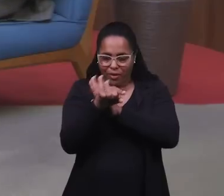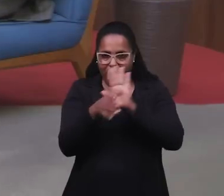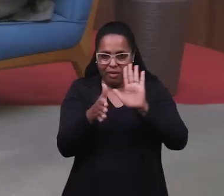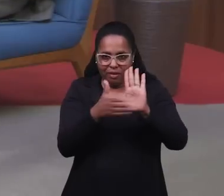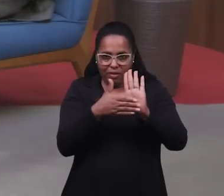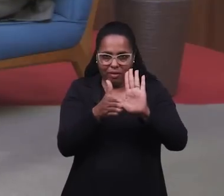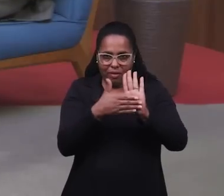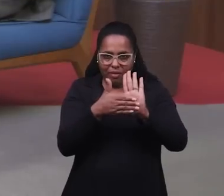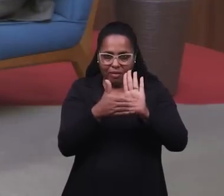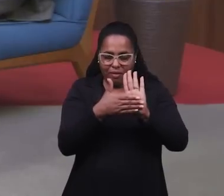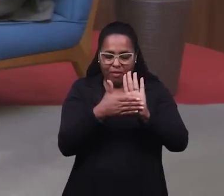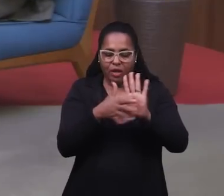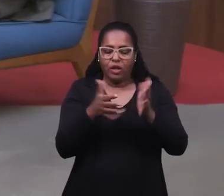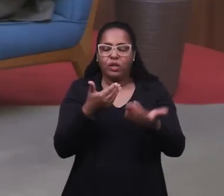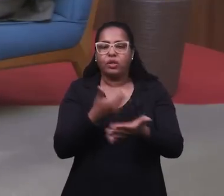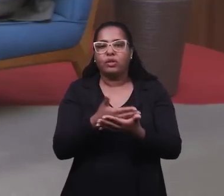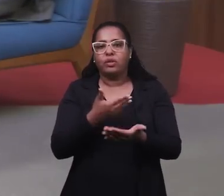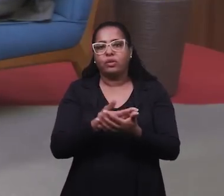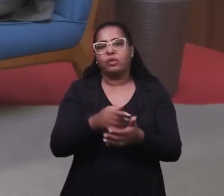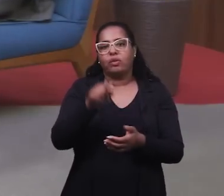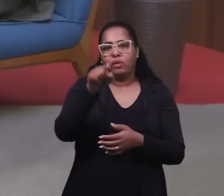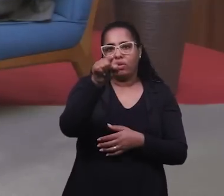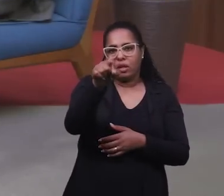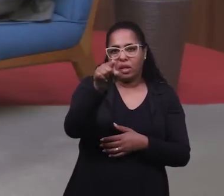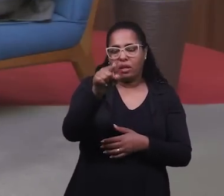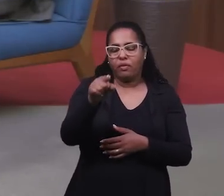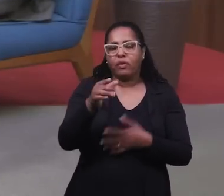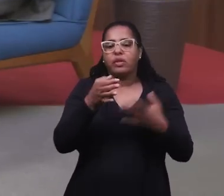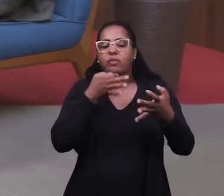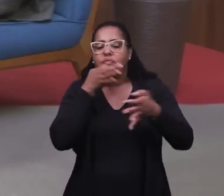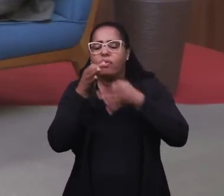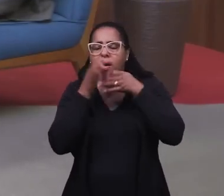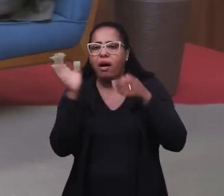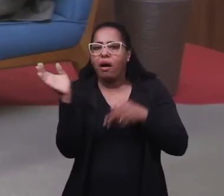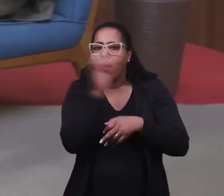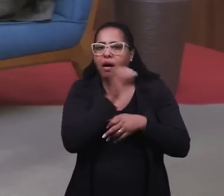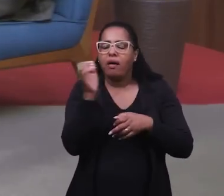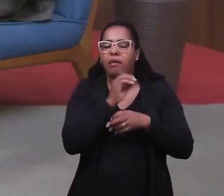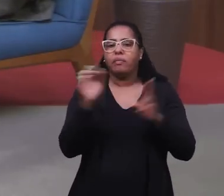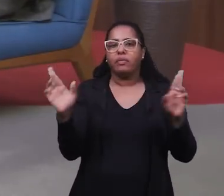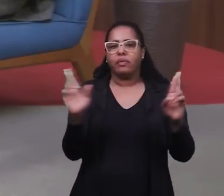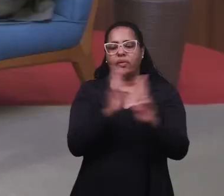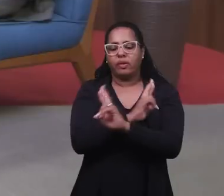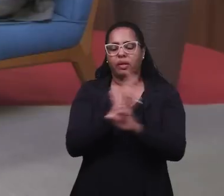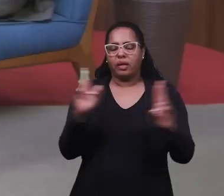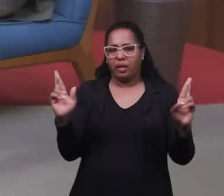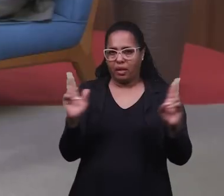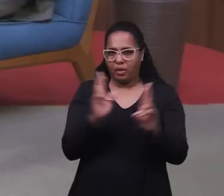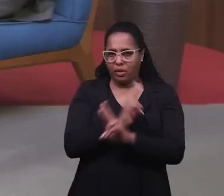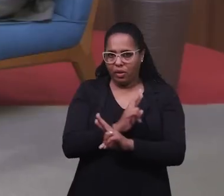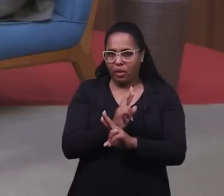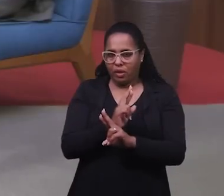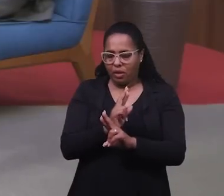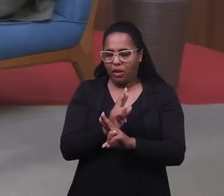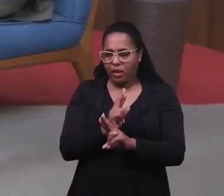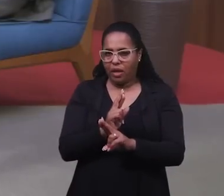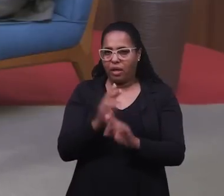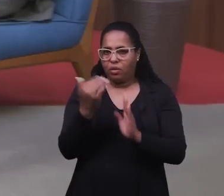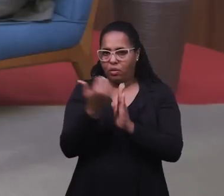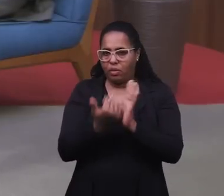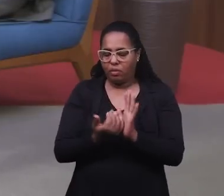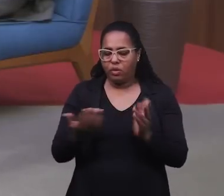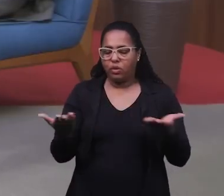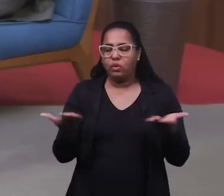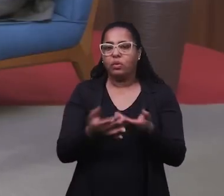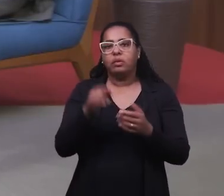questão que é colocada ali, uma proposta de estudo em que você faça um breve comentário acerca desse ponto